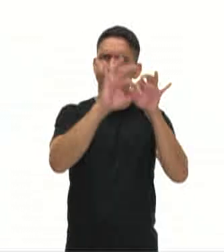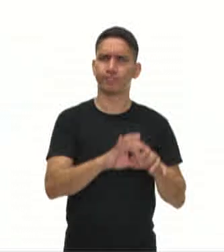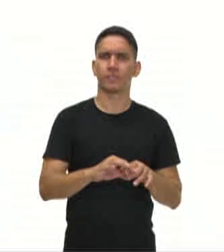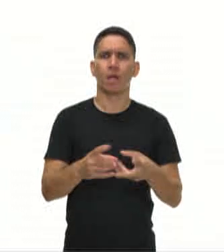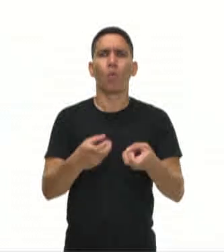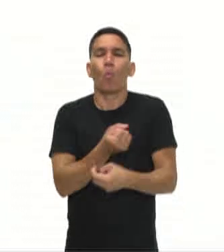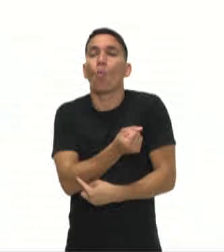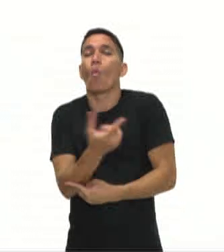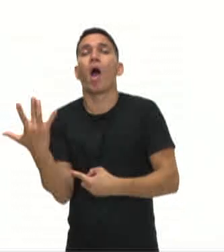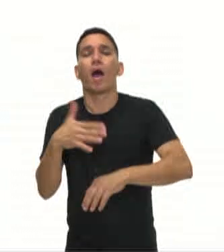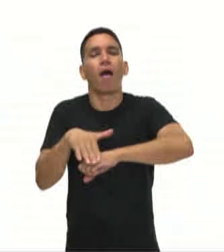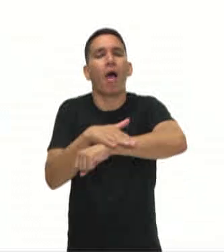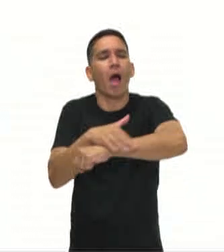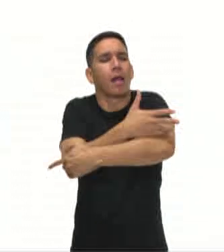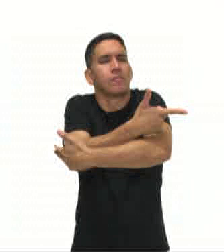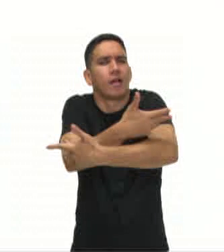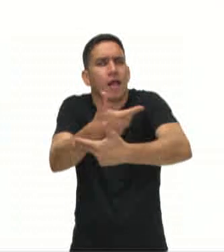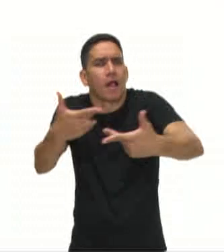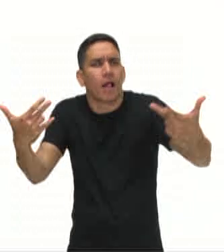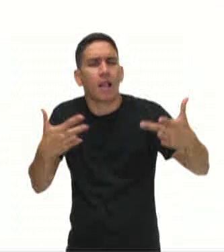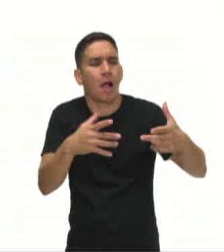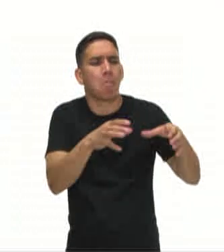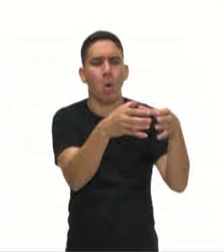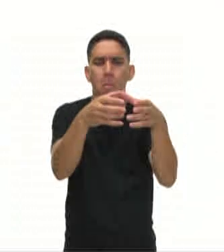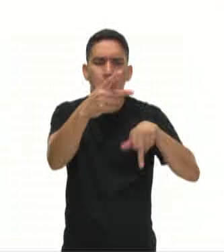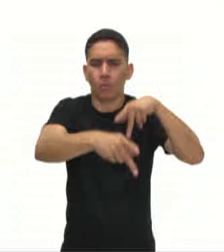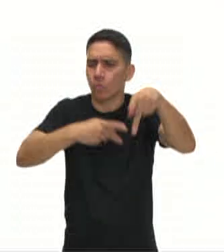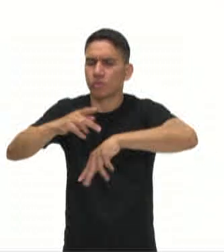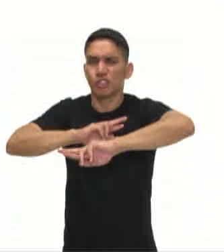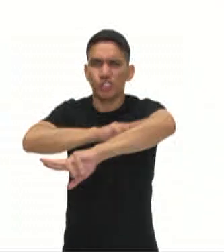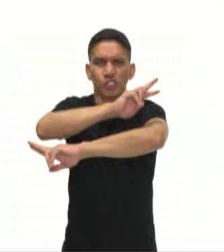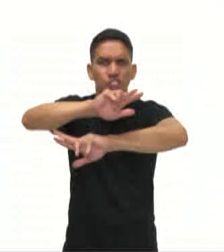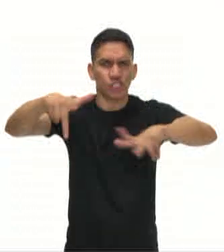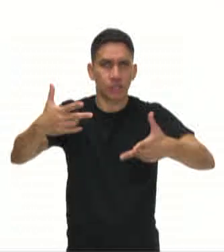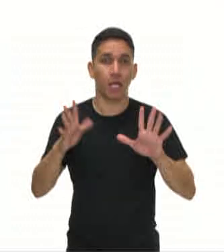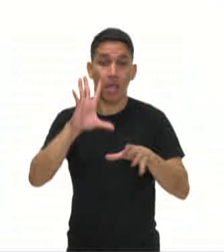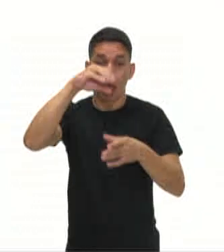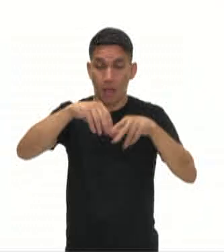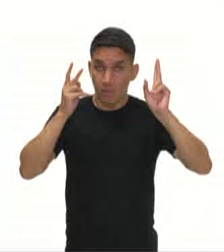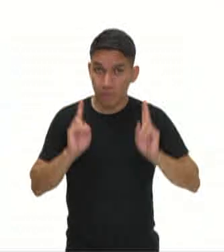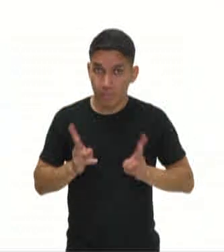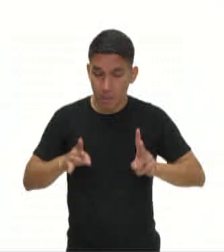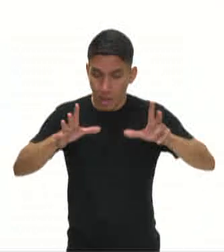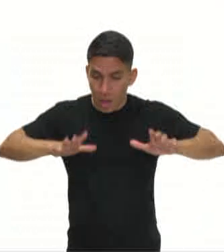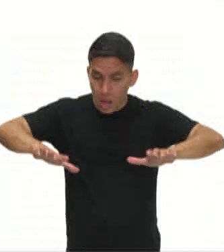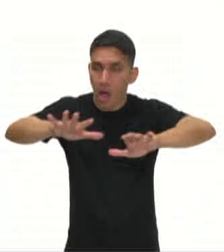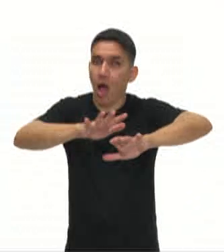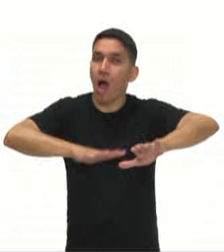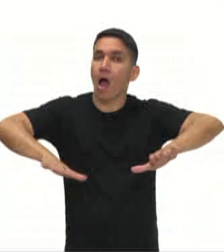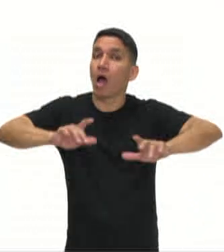de raça, né? Relações entre povos diferentes. Dentro de um ambiente de quase